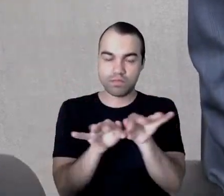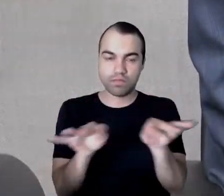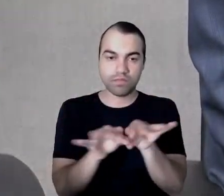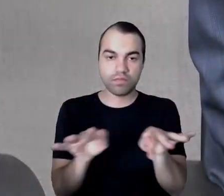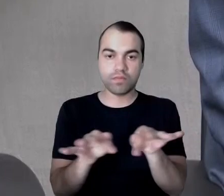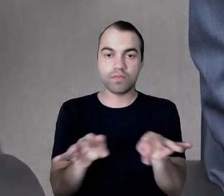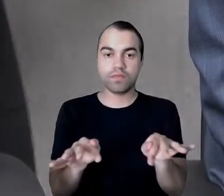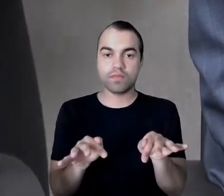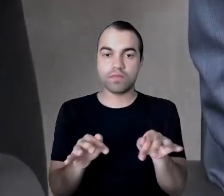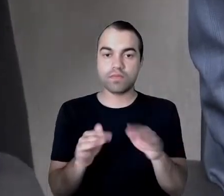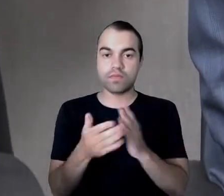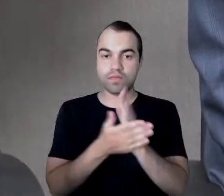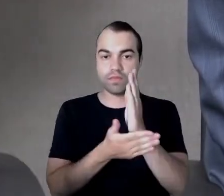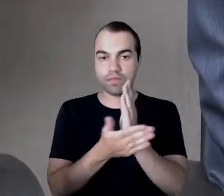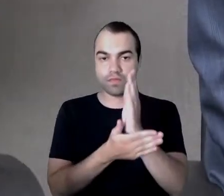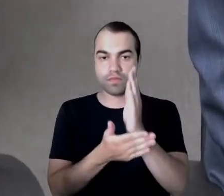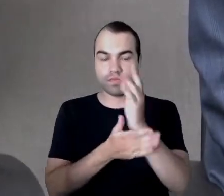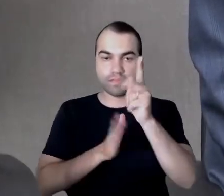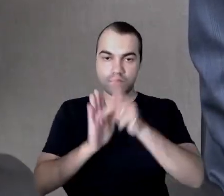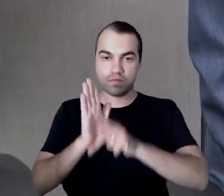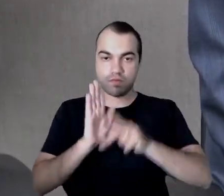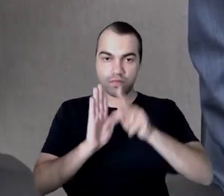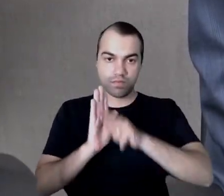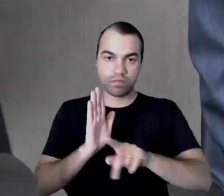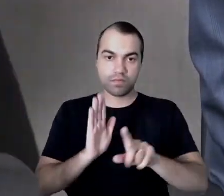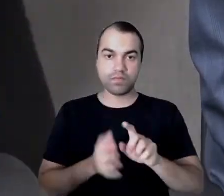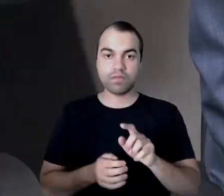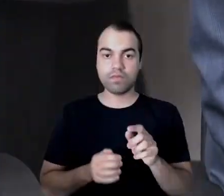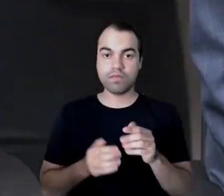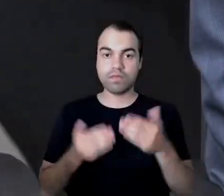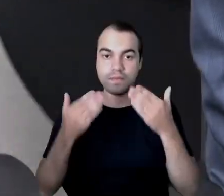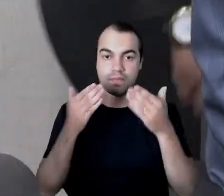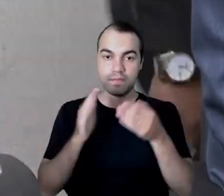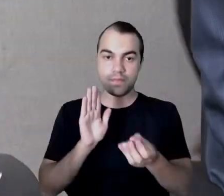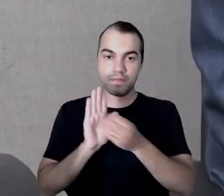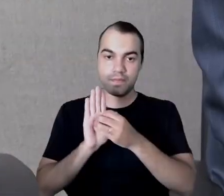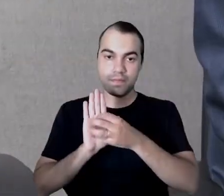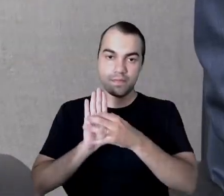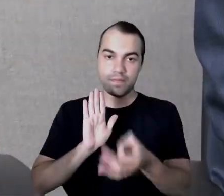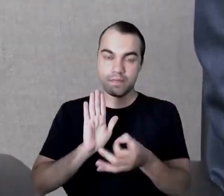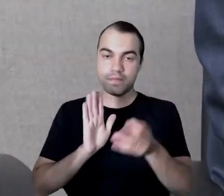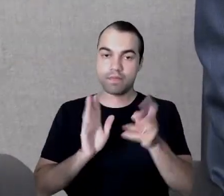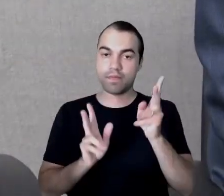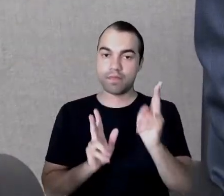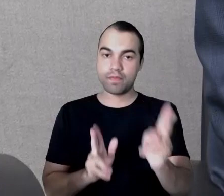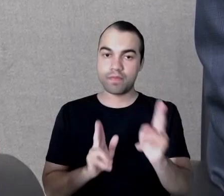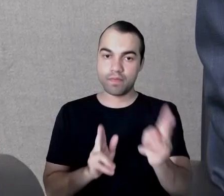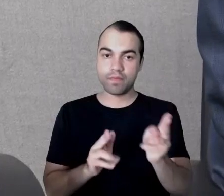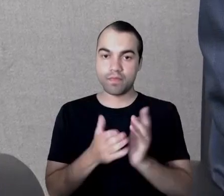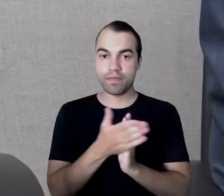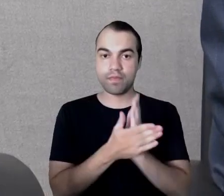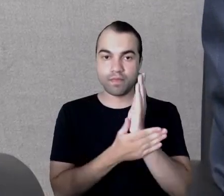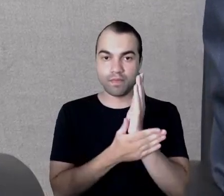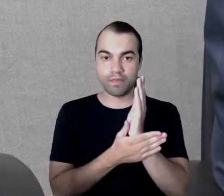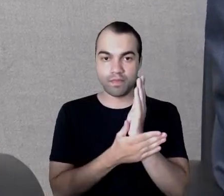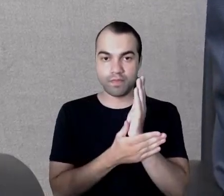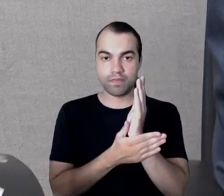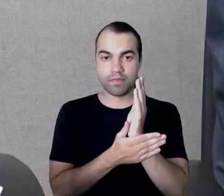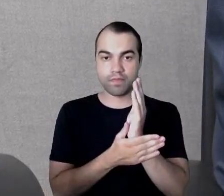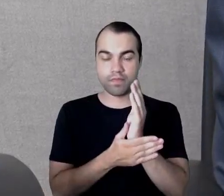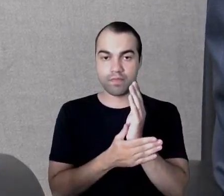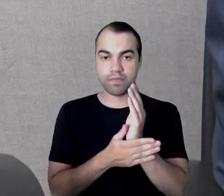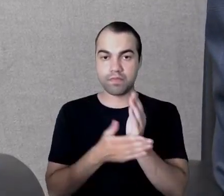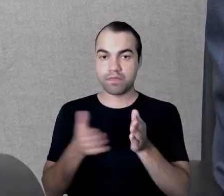aprovação de projetos o parecer Presidente é digo ao modo pela admissibilidade na medida em que não há qualquer